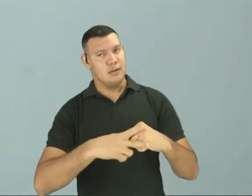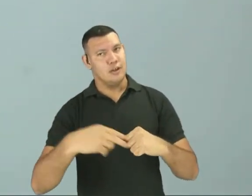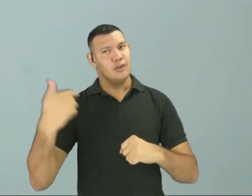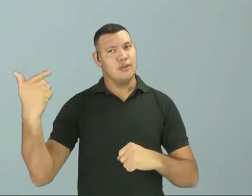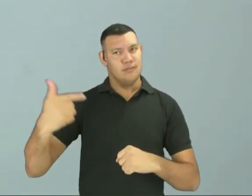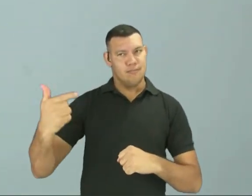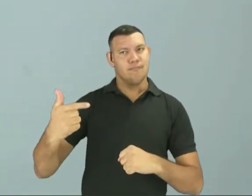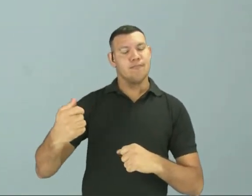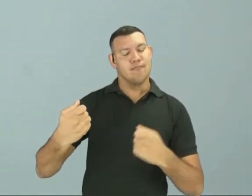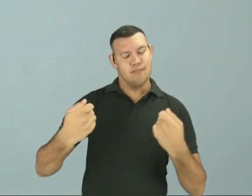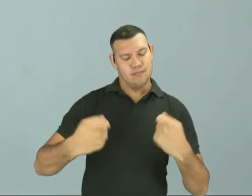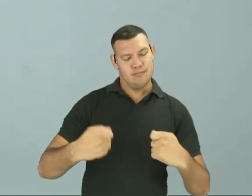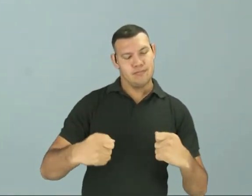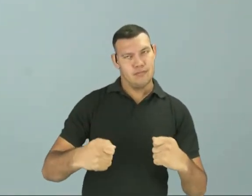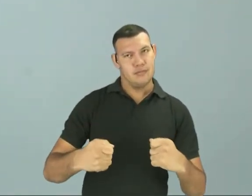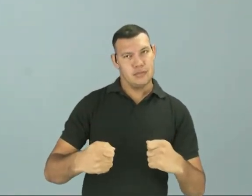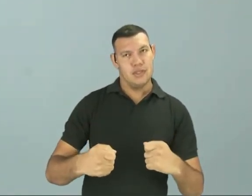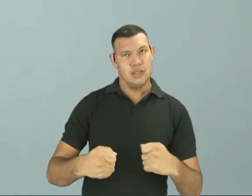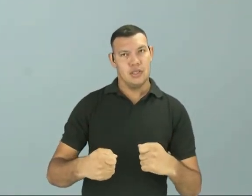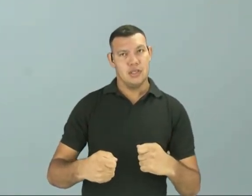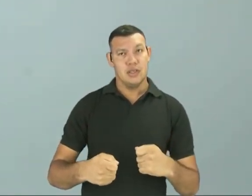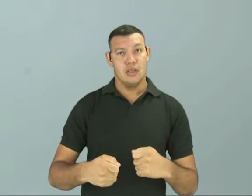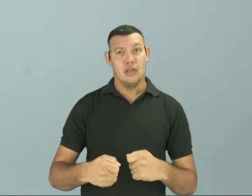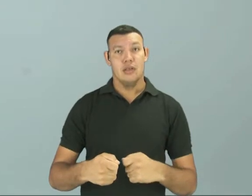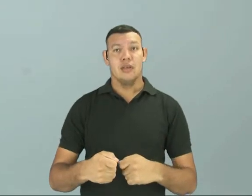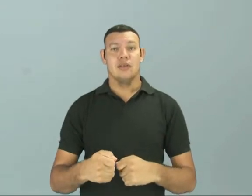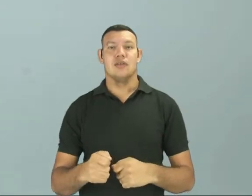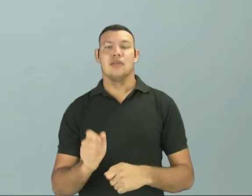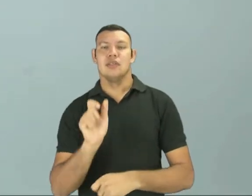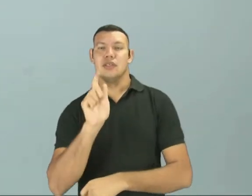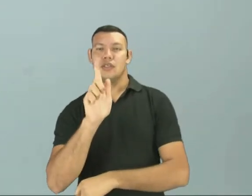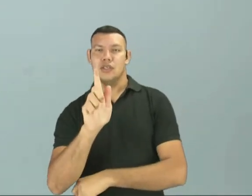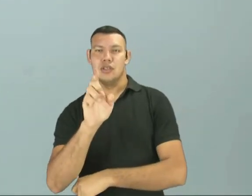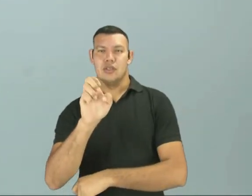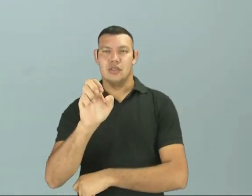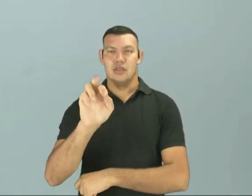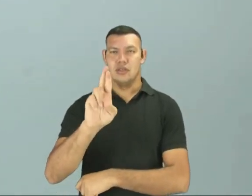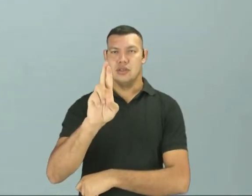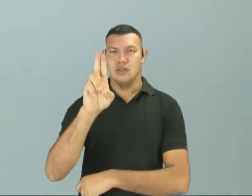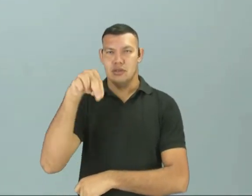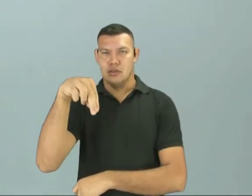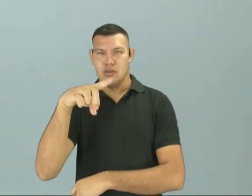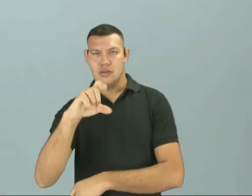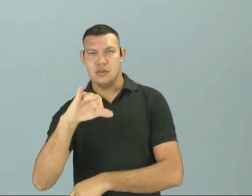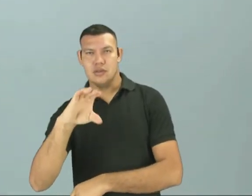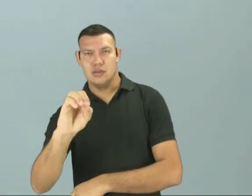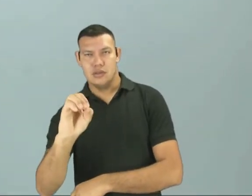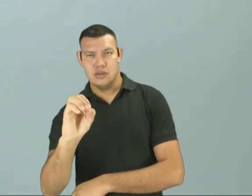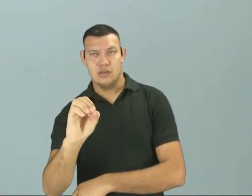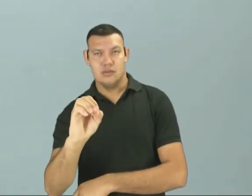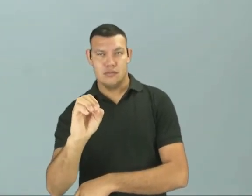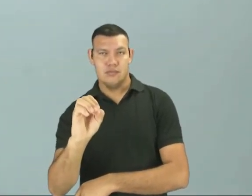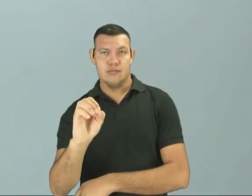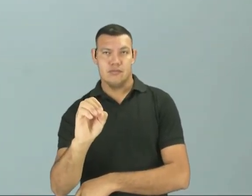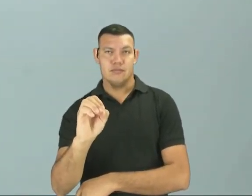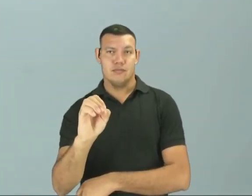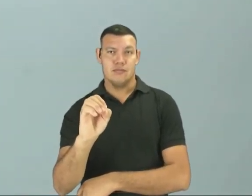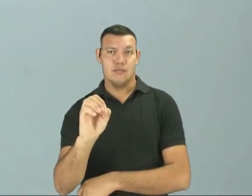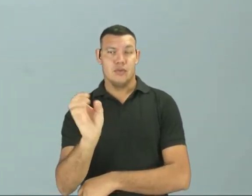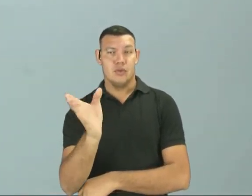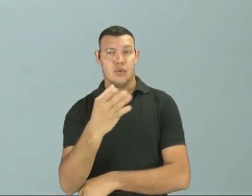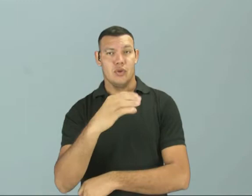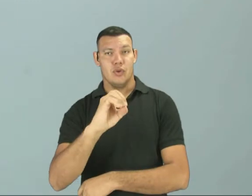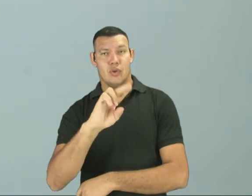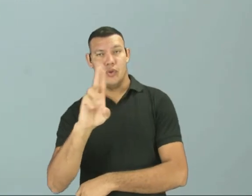ele necessita ou estar no infinitivo ou estar no gerúndio. Mas isso vai depender muito do verbo anterior. E existe